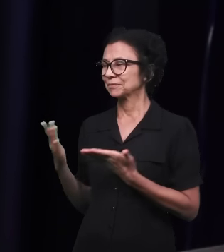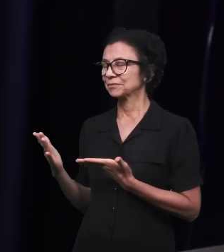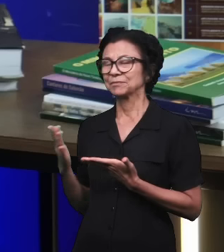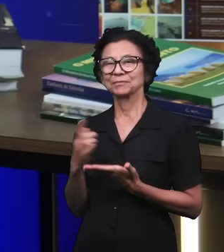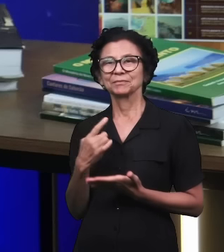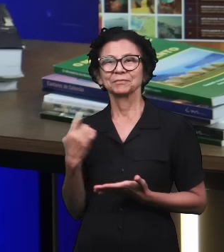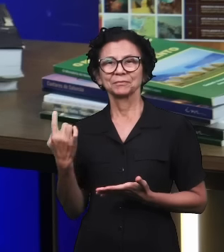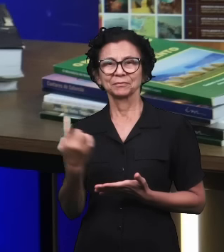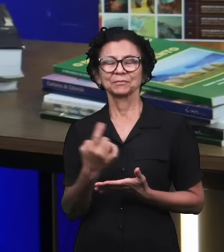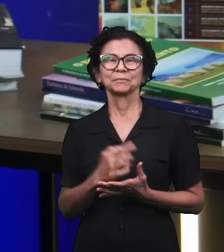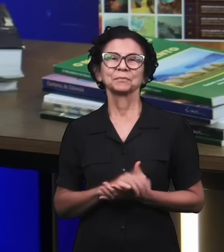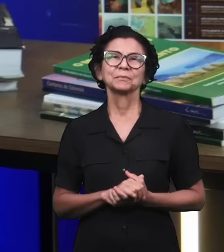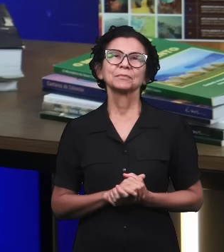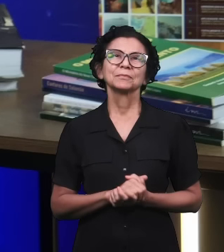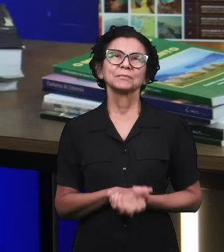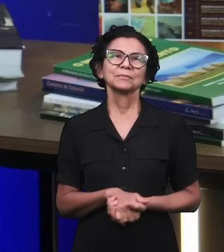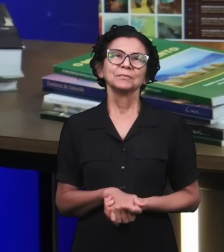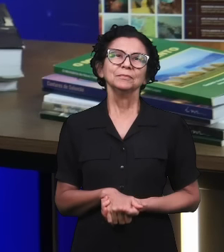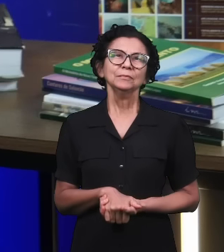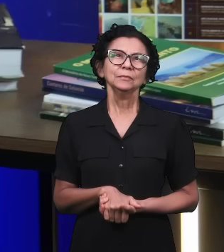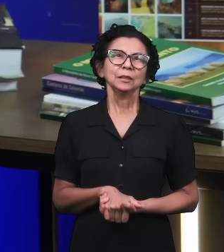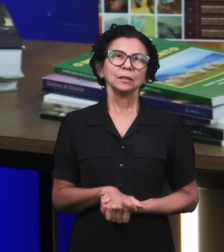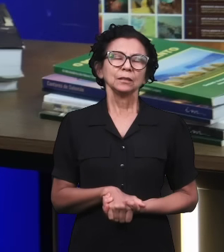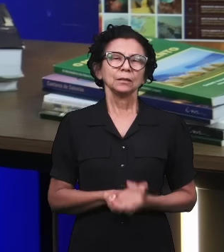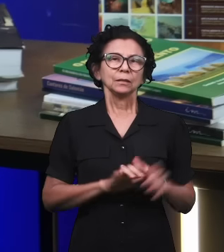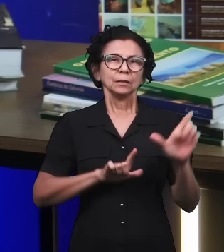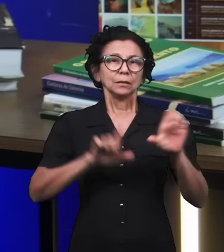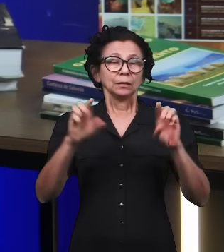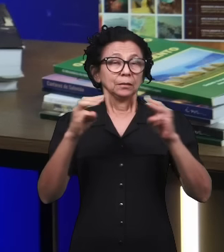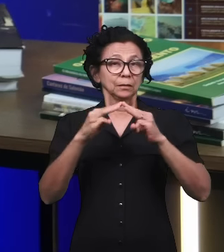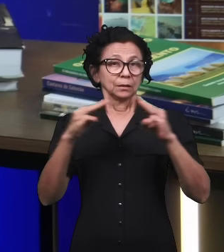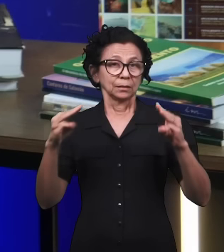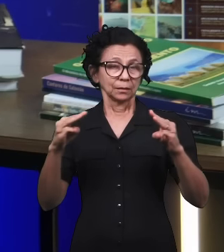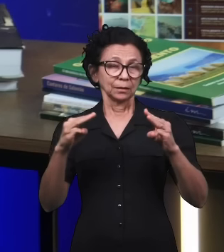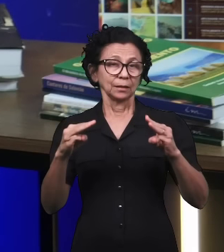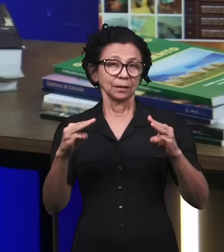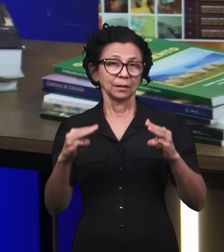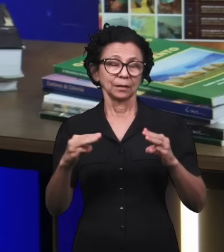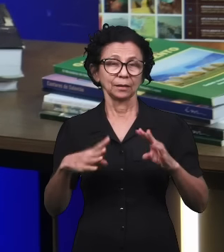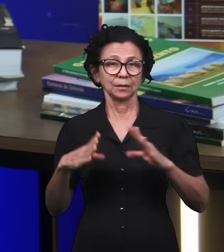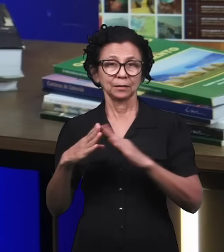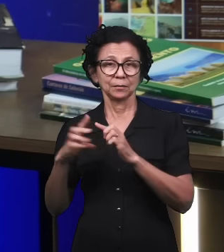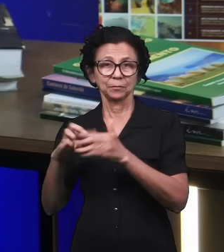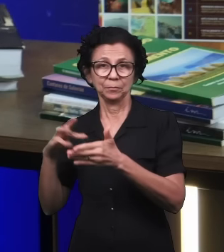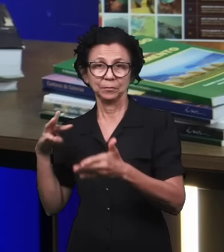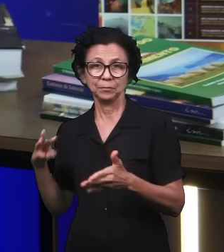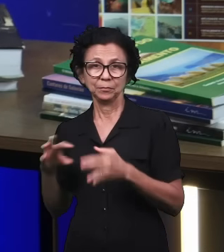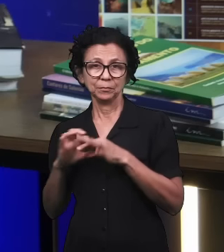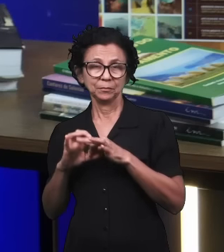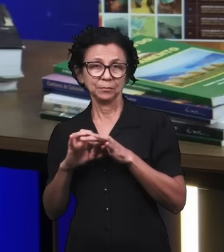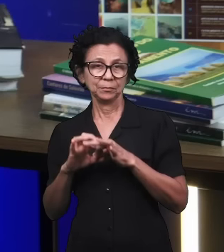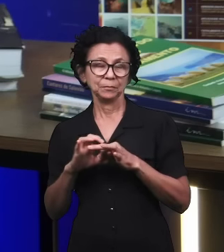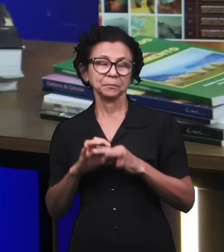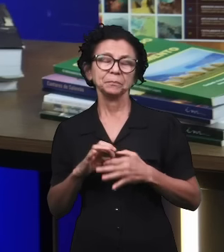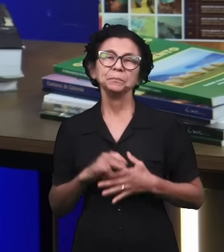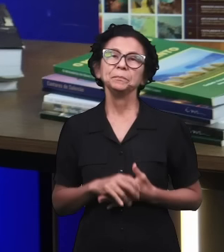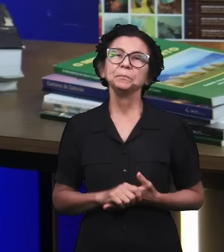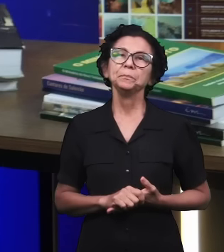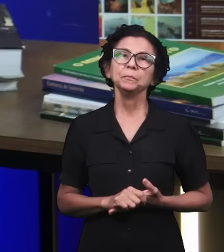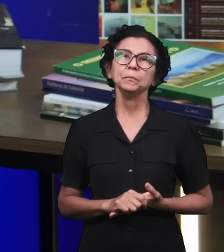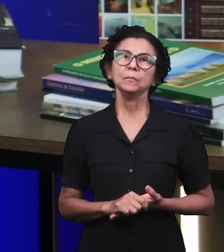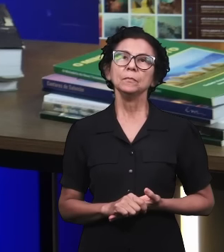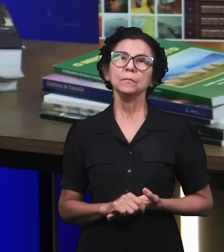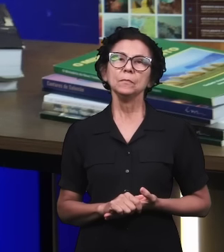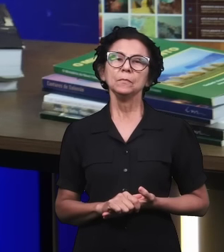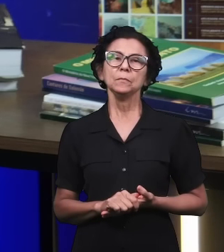irmãos. Nós estamos aqui pela TV Manaim, que está vinculada à Igreja Cristã Maranata. E nós estamos nessa fase,